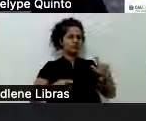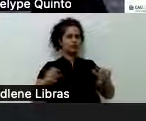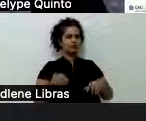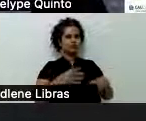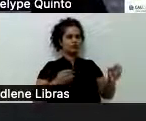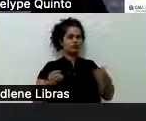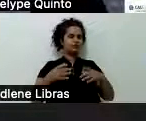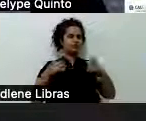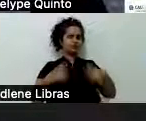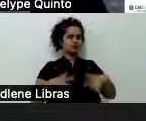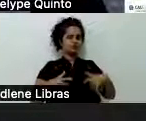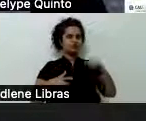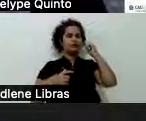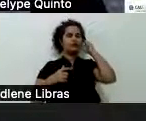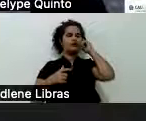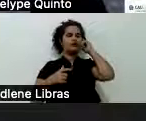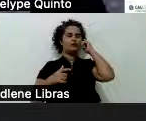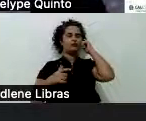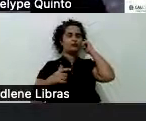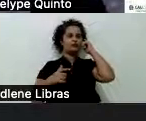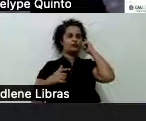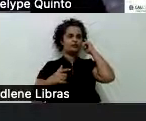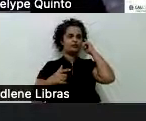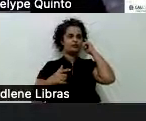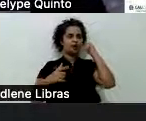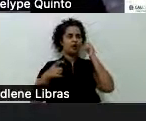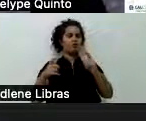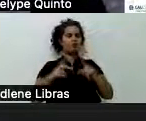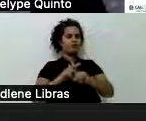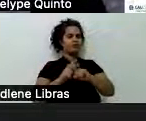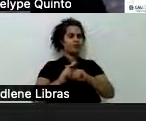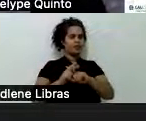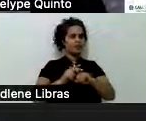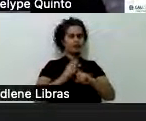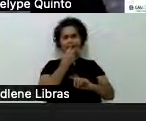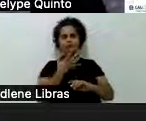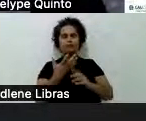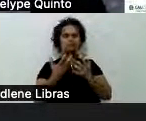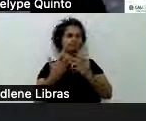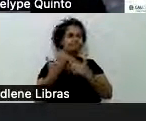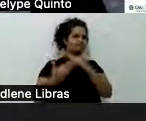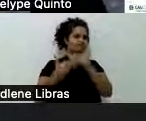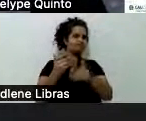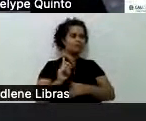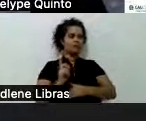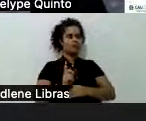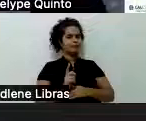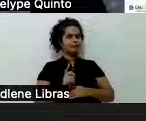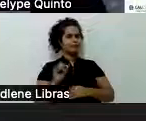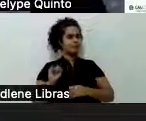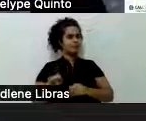para reformar espaços existentes que não tenham um bom desempenho. E pode acontecer,